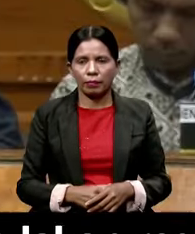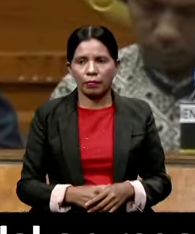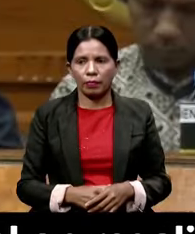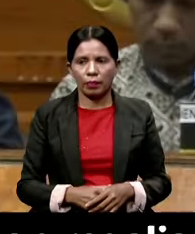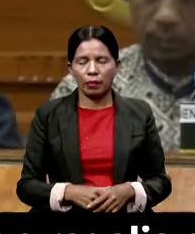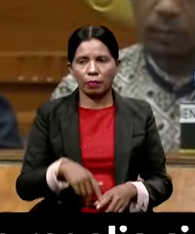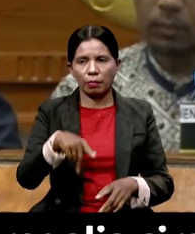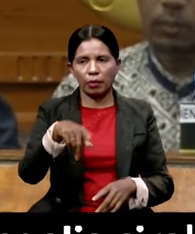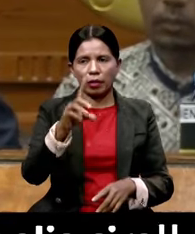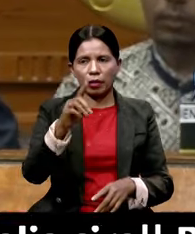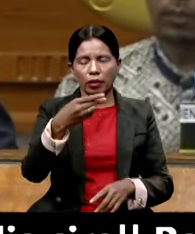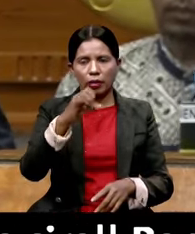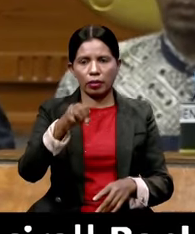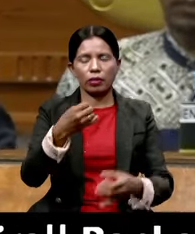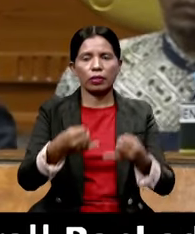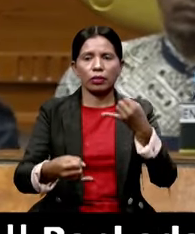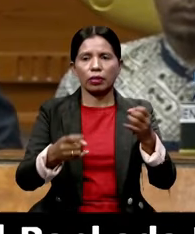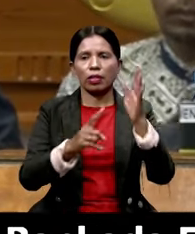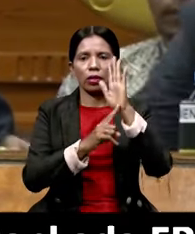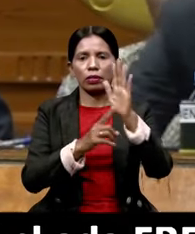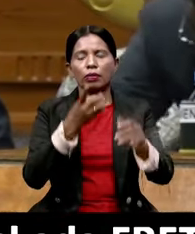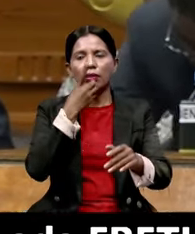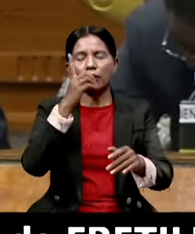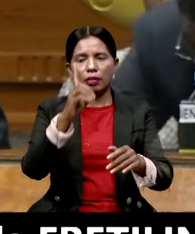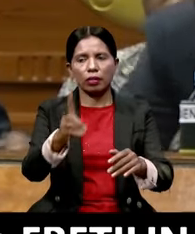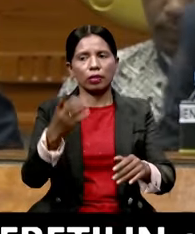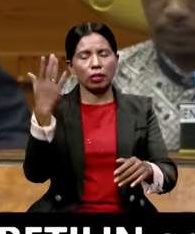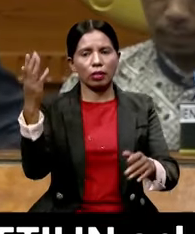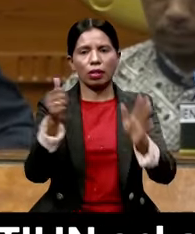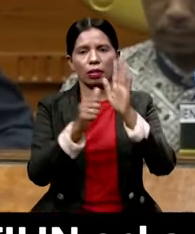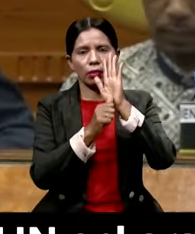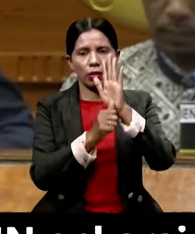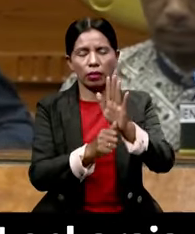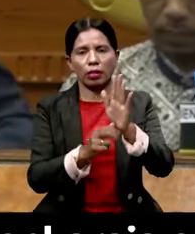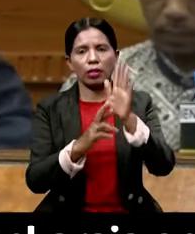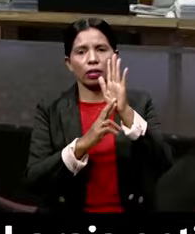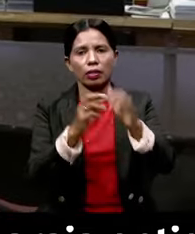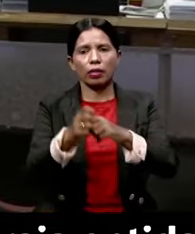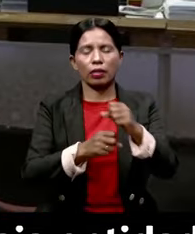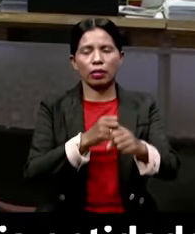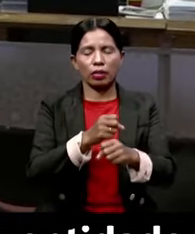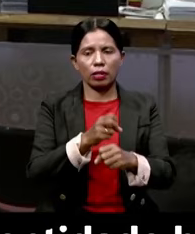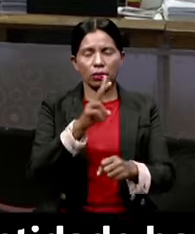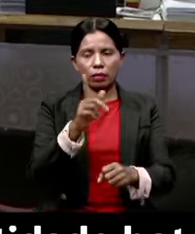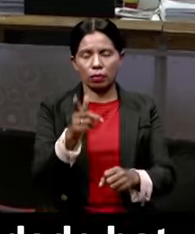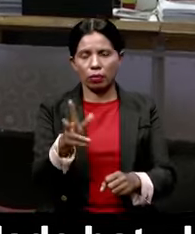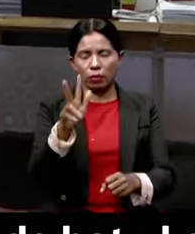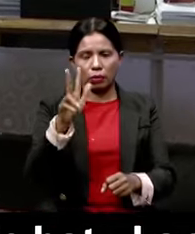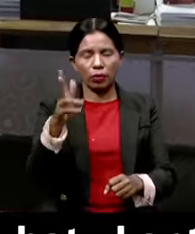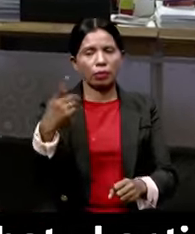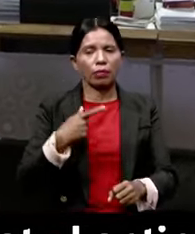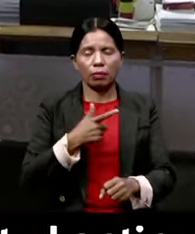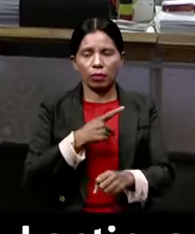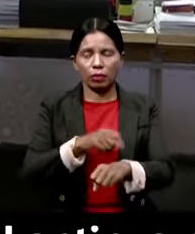Provedor de Direitos Humanos na Justiça, ator de declaração NE, e a âmbito apresentação relatório Tinarinho do Alessentolo e o Parlamento Nacional Terça